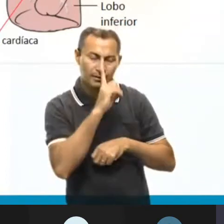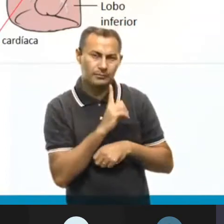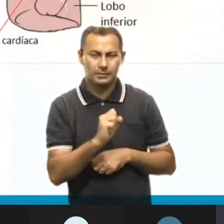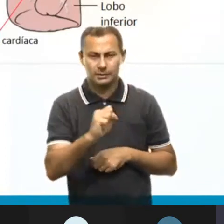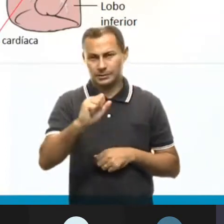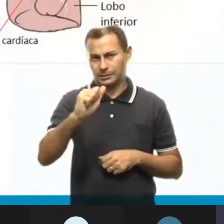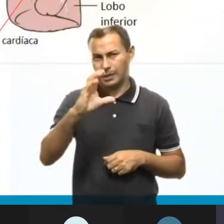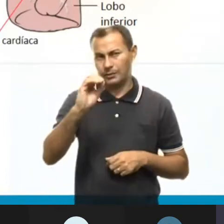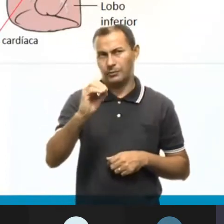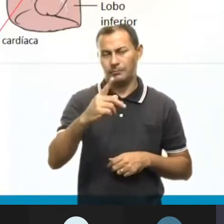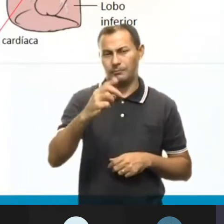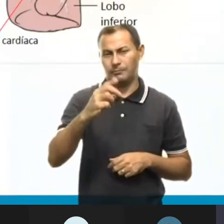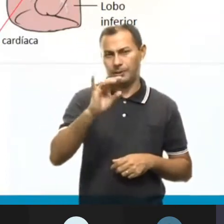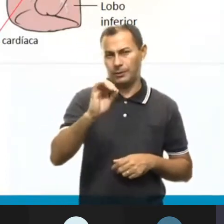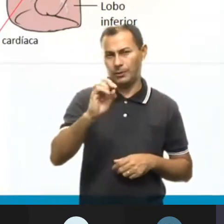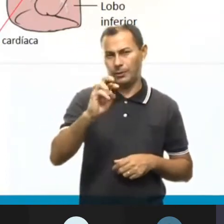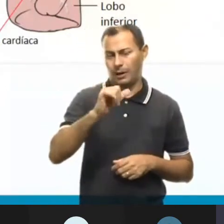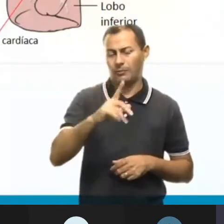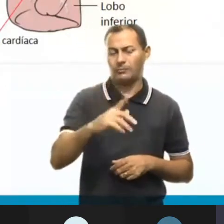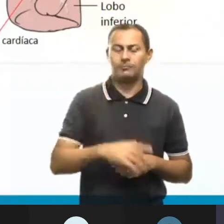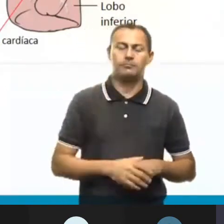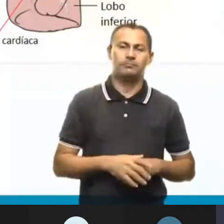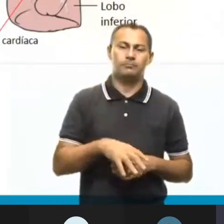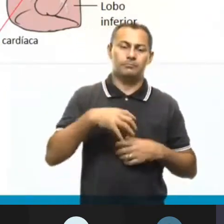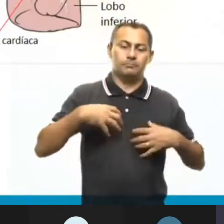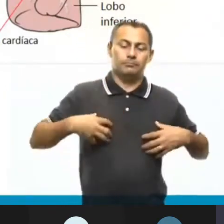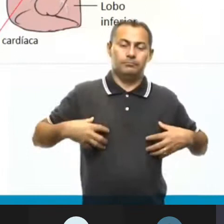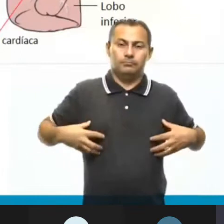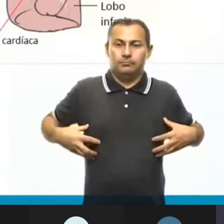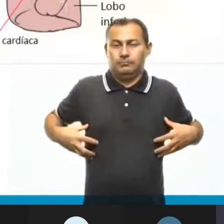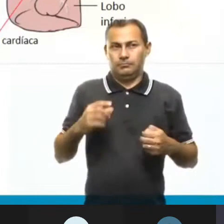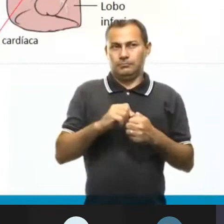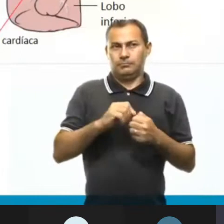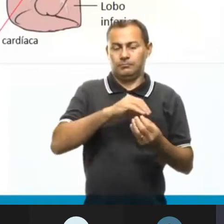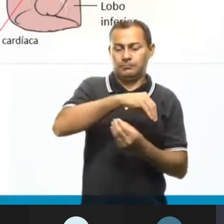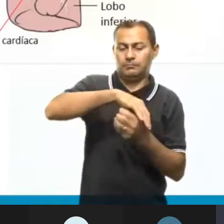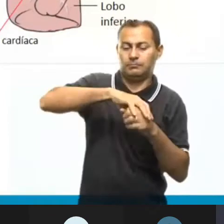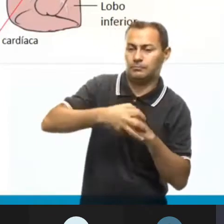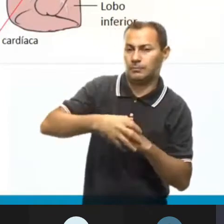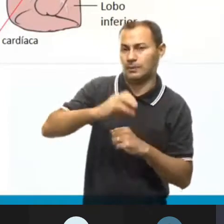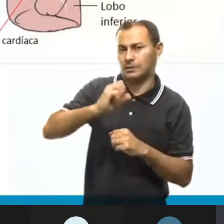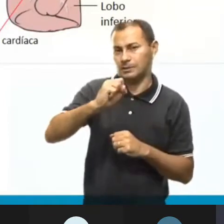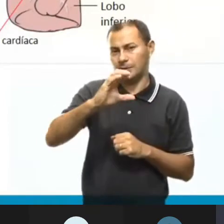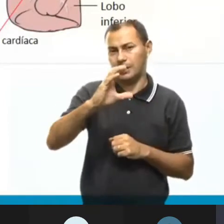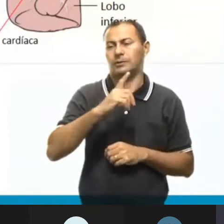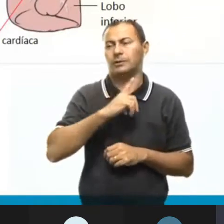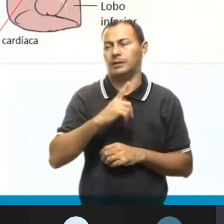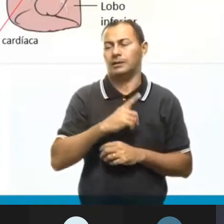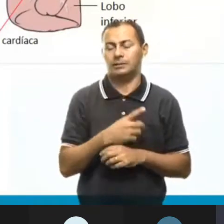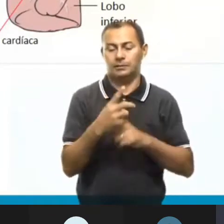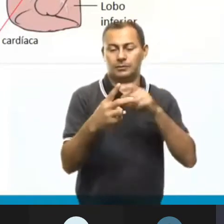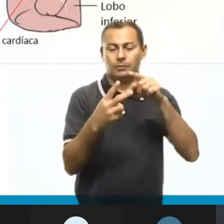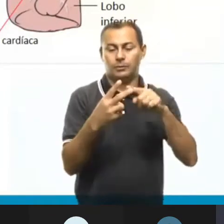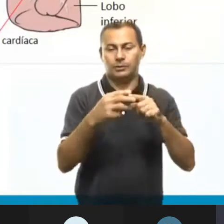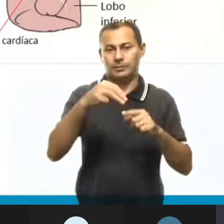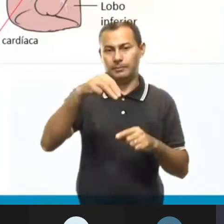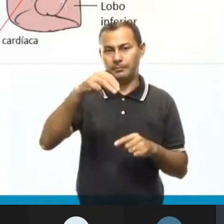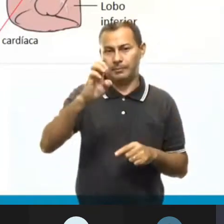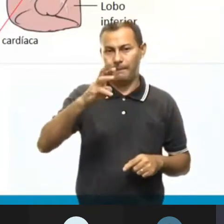isso aqui é o saco pleural, tá? Então, os pulmões, eles são revestidos pelo saco pleural. O saco pleural, ele tem